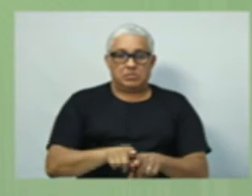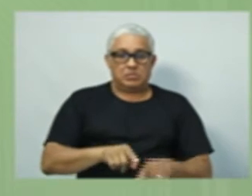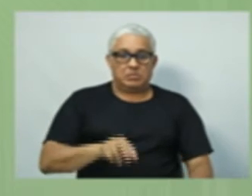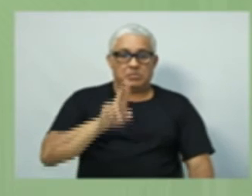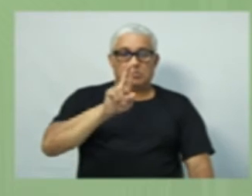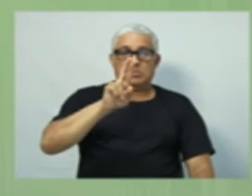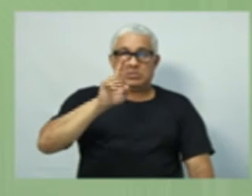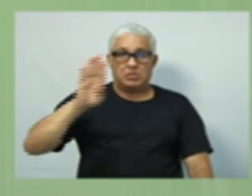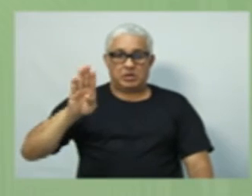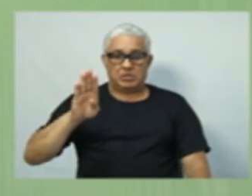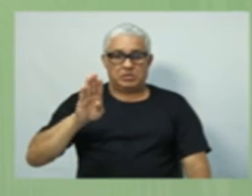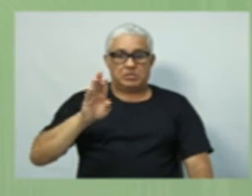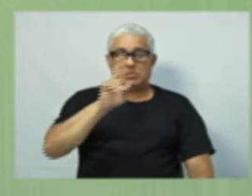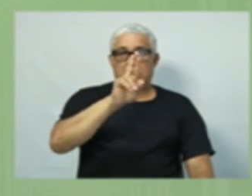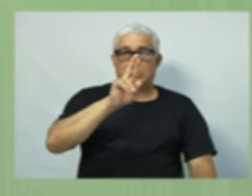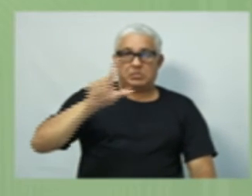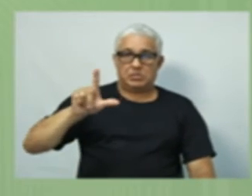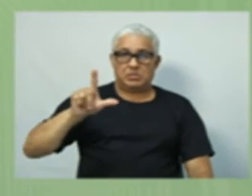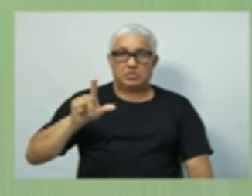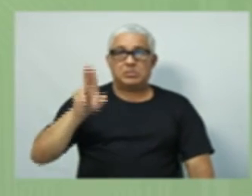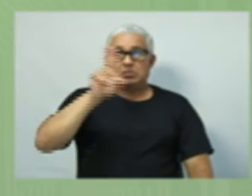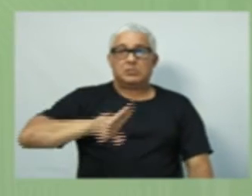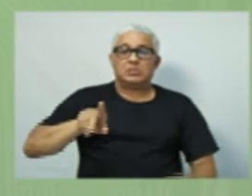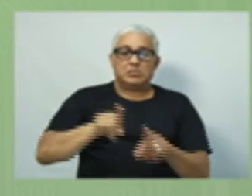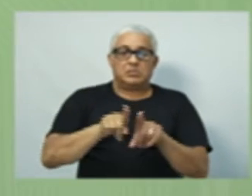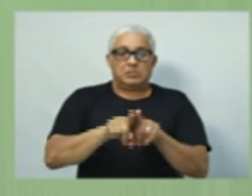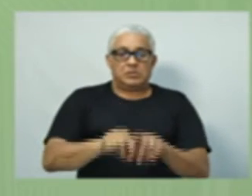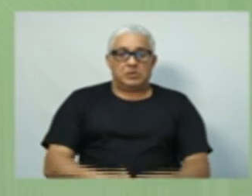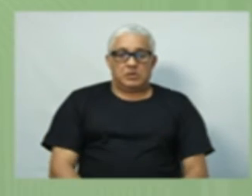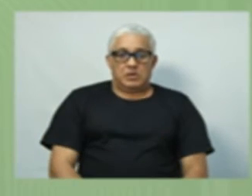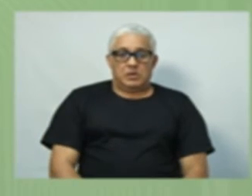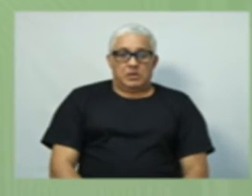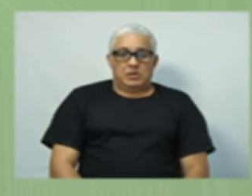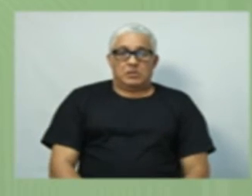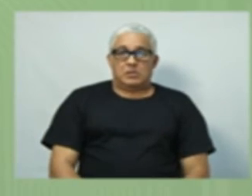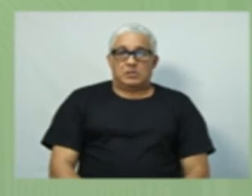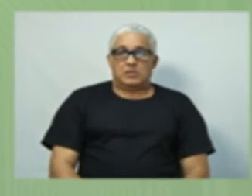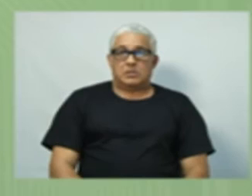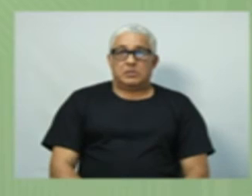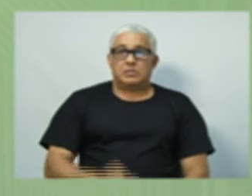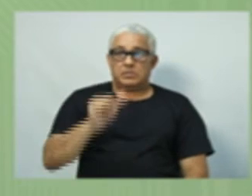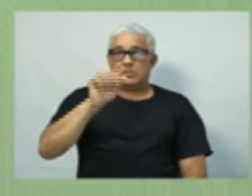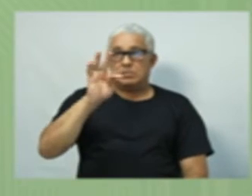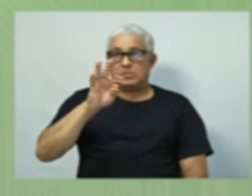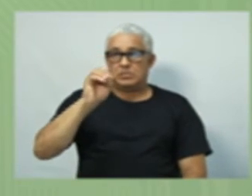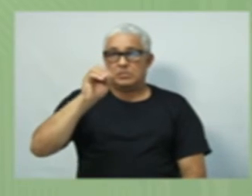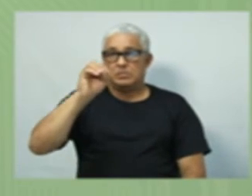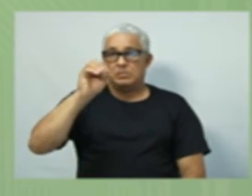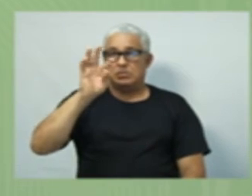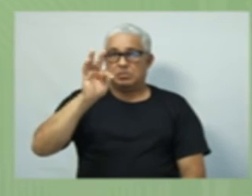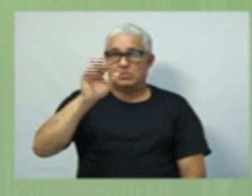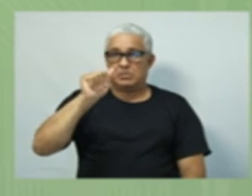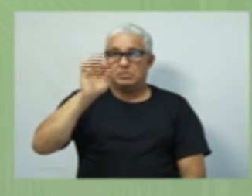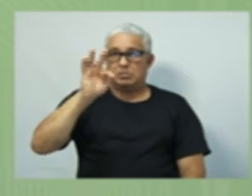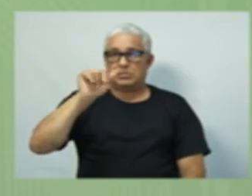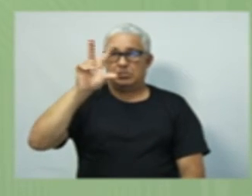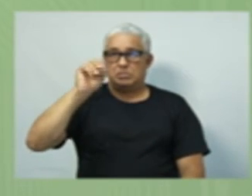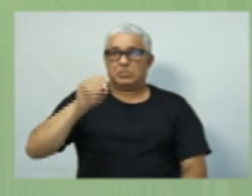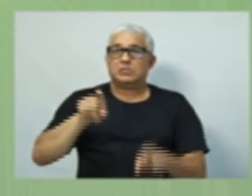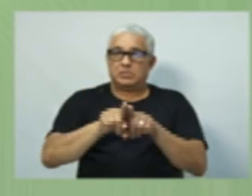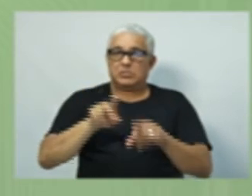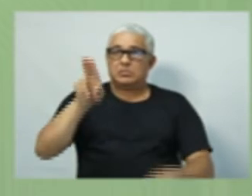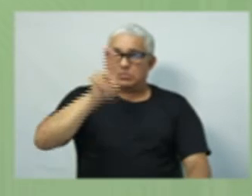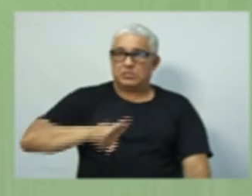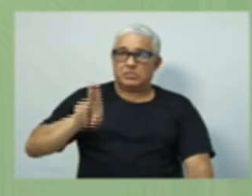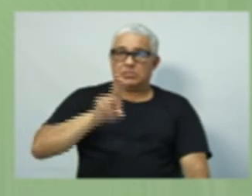resultado líquido e vou usar também o total do ativo e vou usar também o